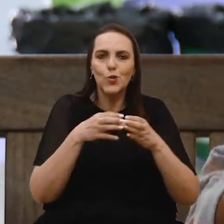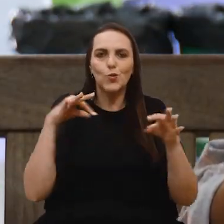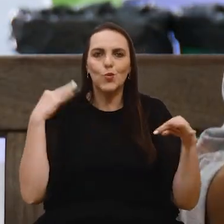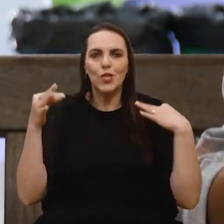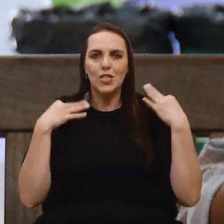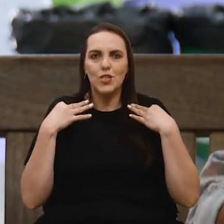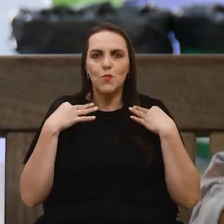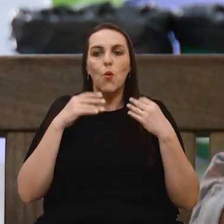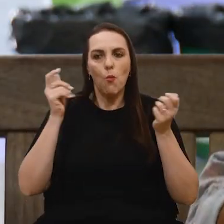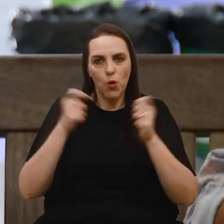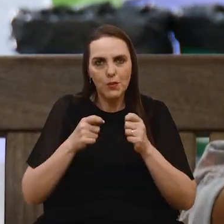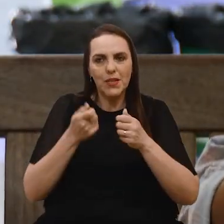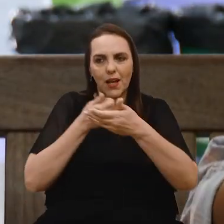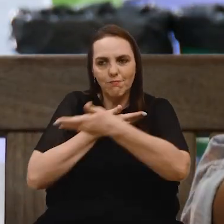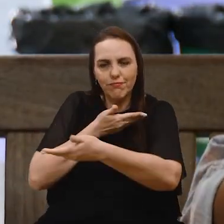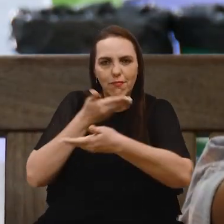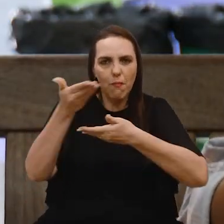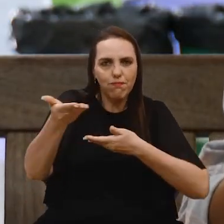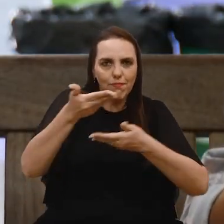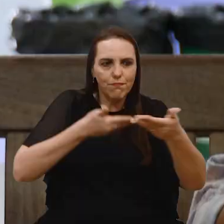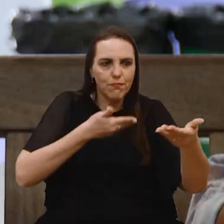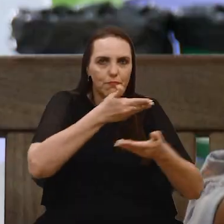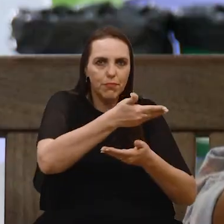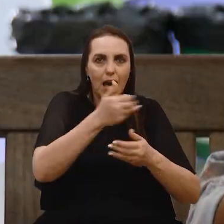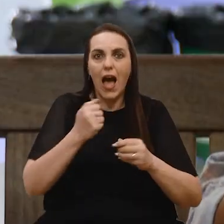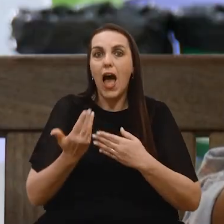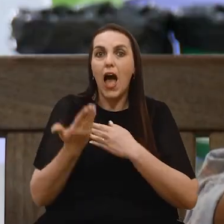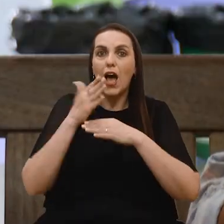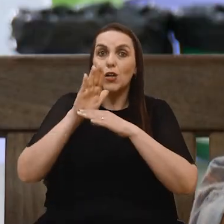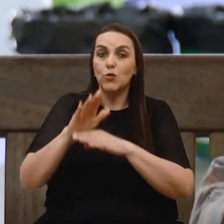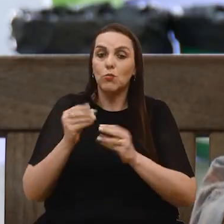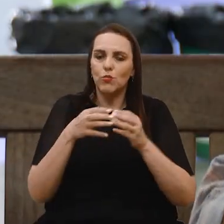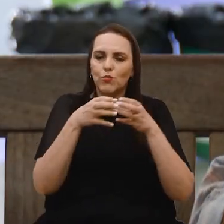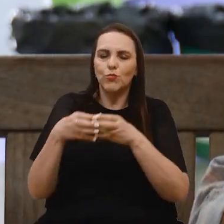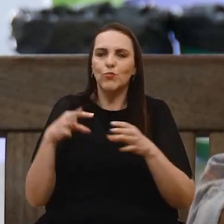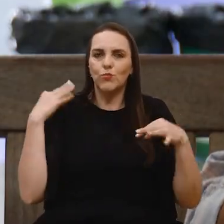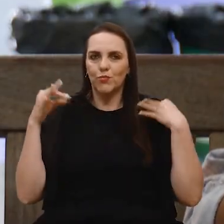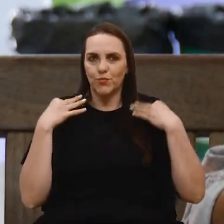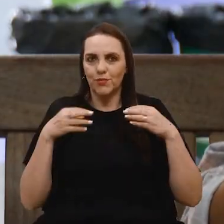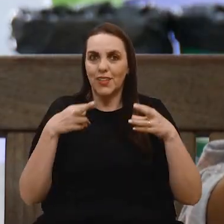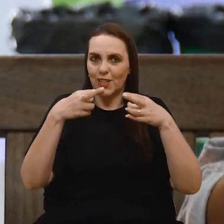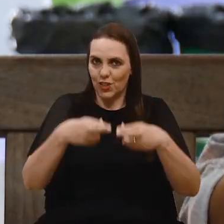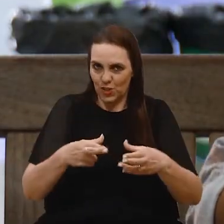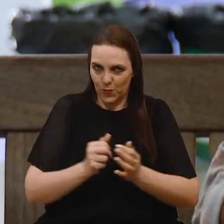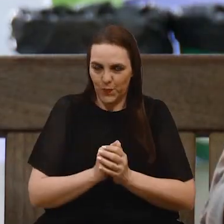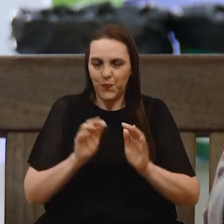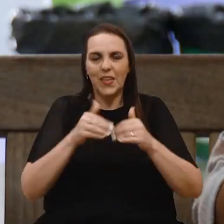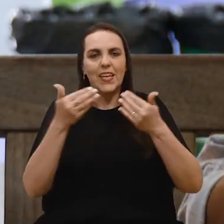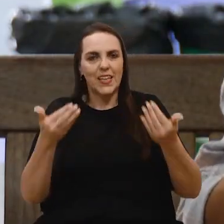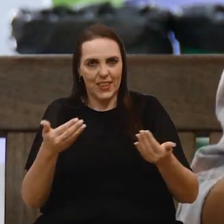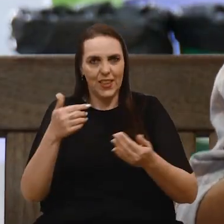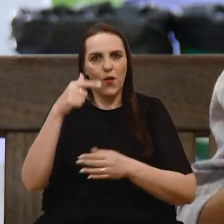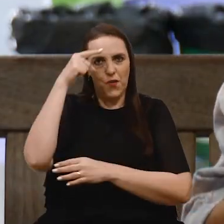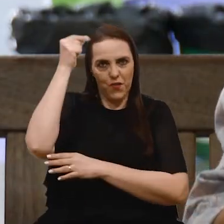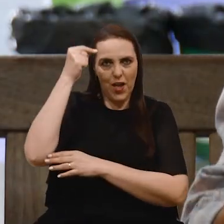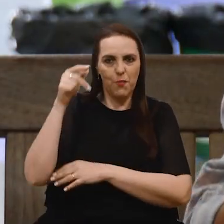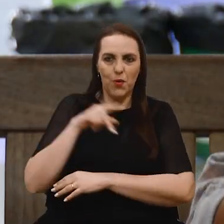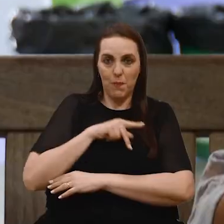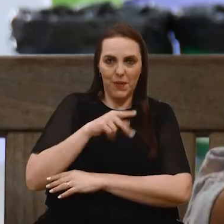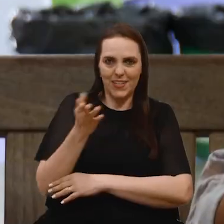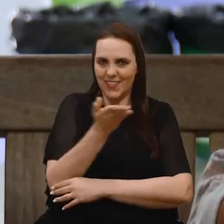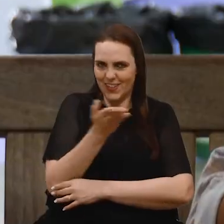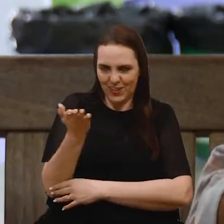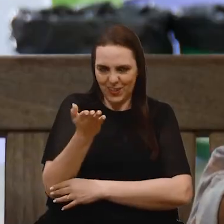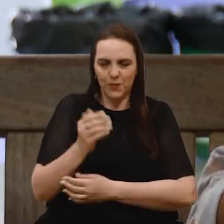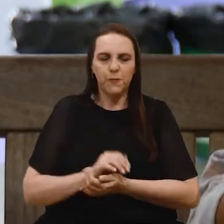se complementar, isso vai ajudar muito o turismo da região. E aí, Fábio e presidentes,